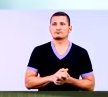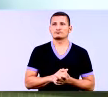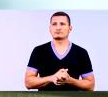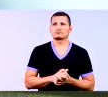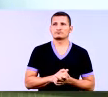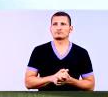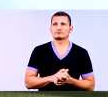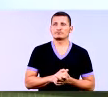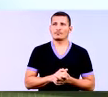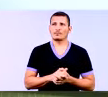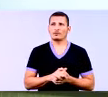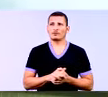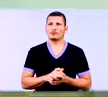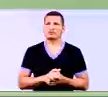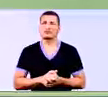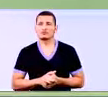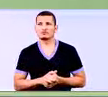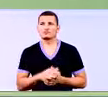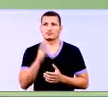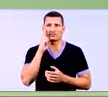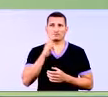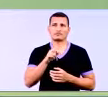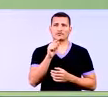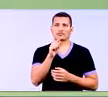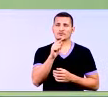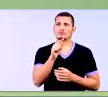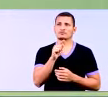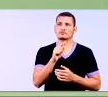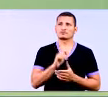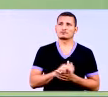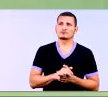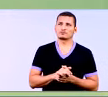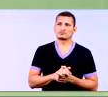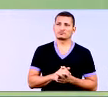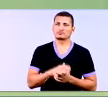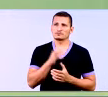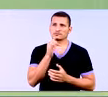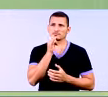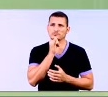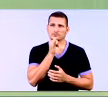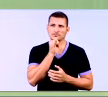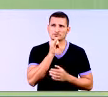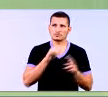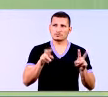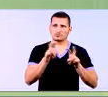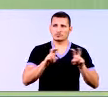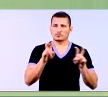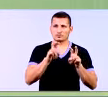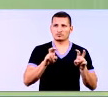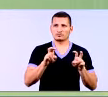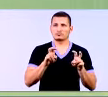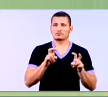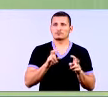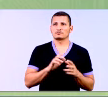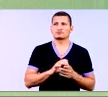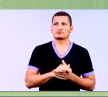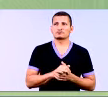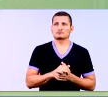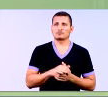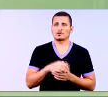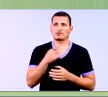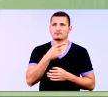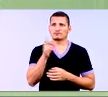Então, a gente vai ver aqui, gente, se você pegar modelos de computadores pré-montados, né, você